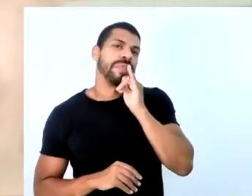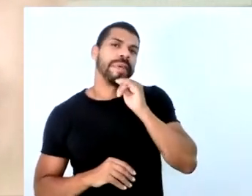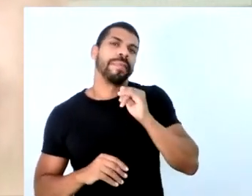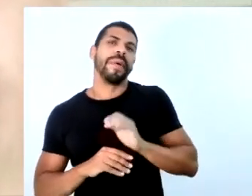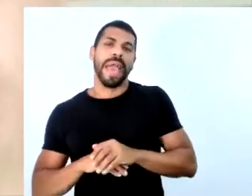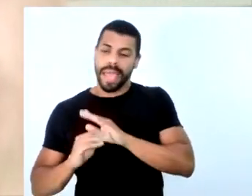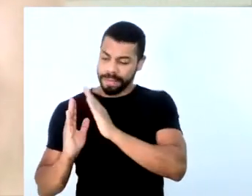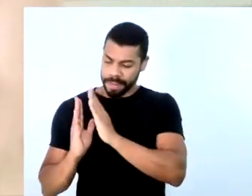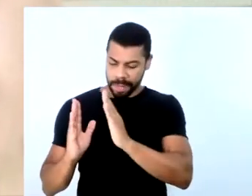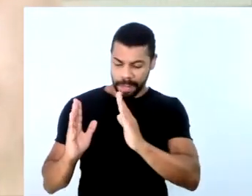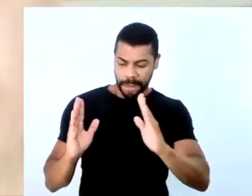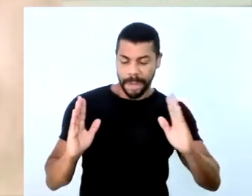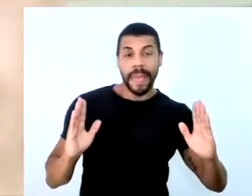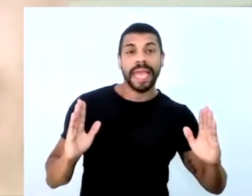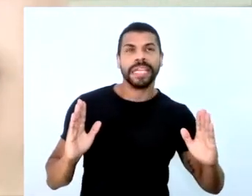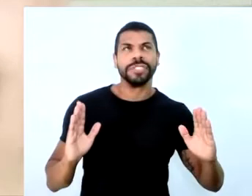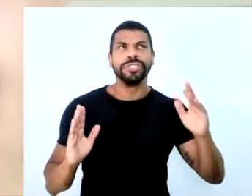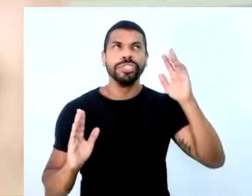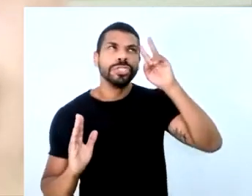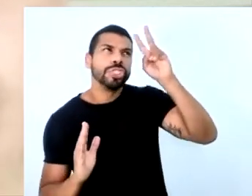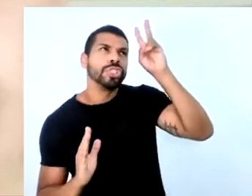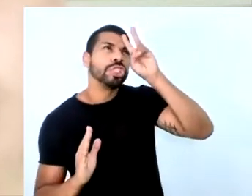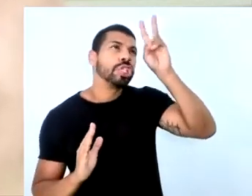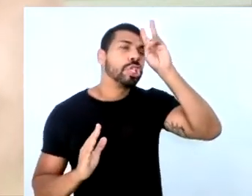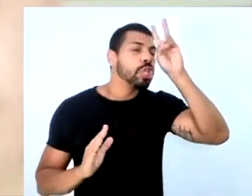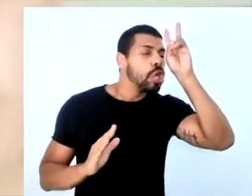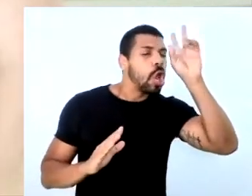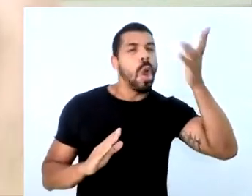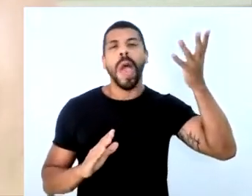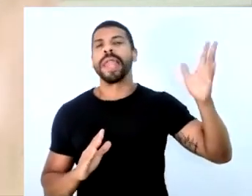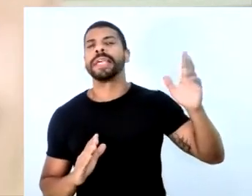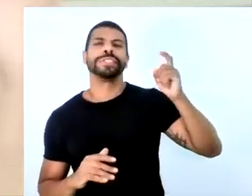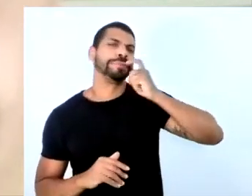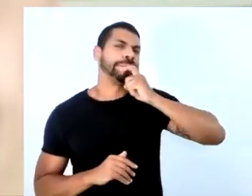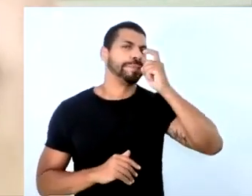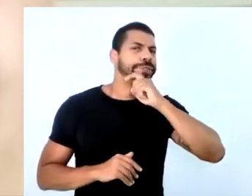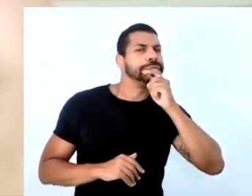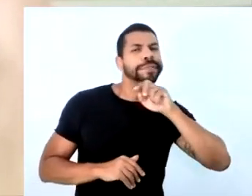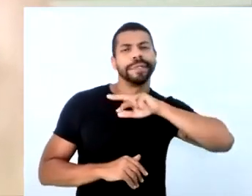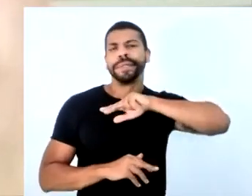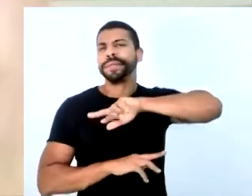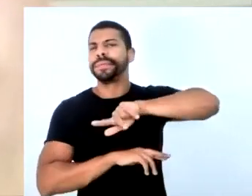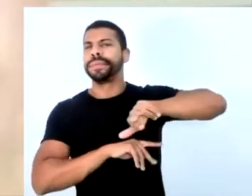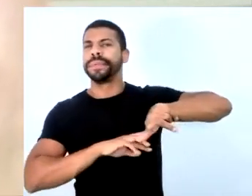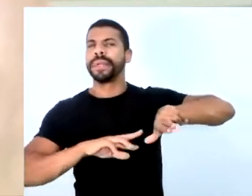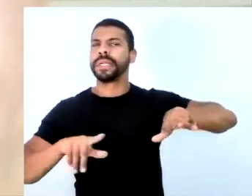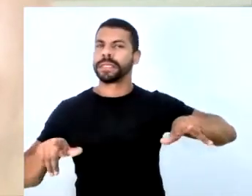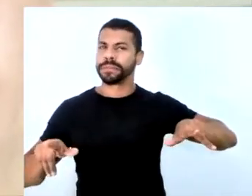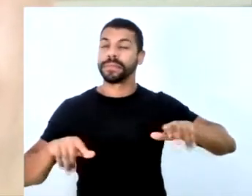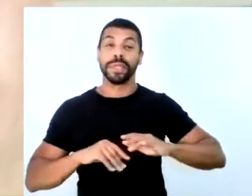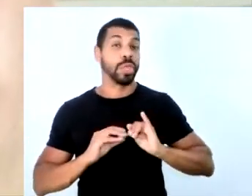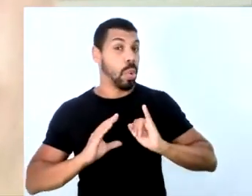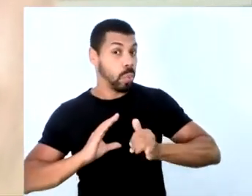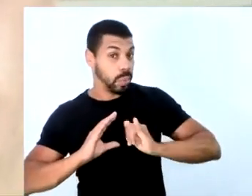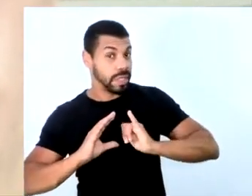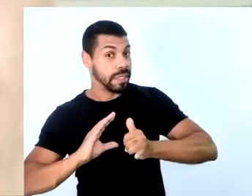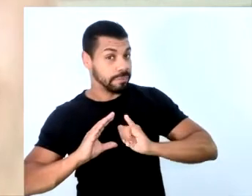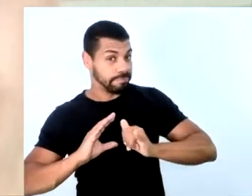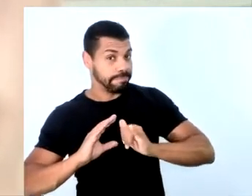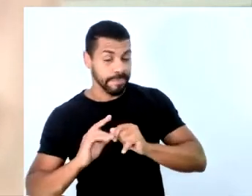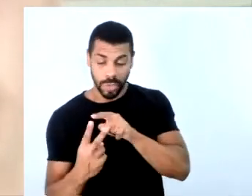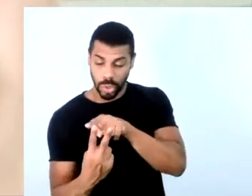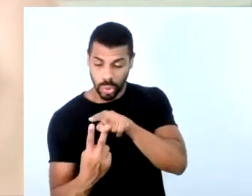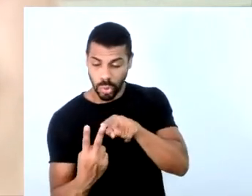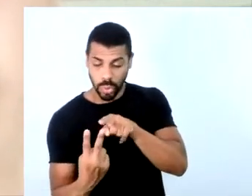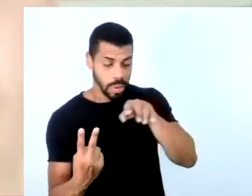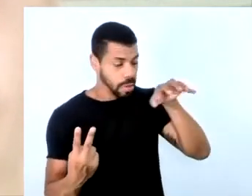Eu montei mais séries de ficção e menos séries documentais. O trabalho desse raciocínio, eu posso dizer que é